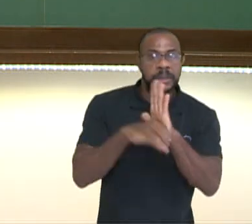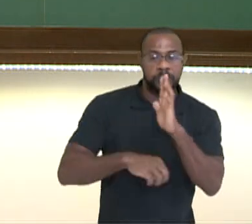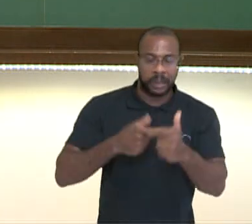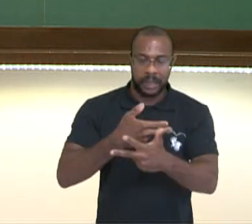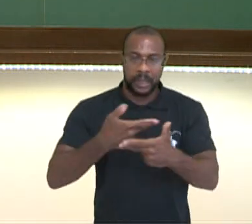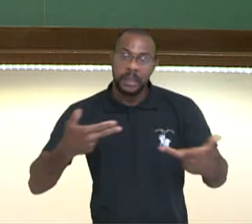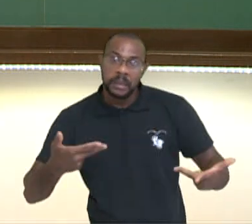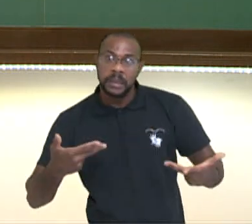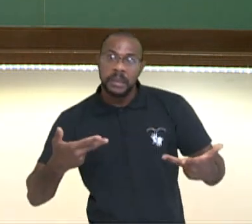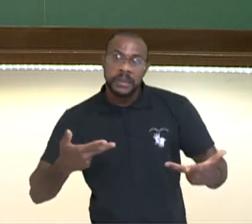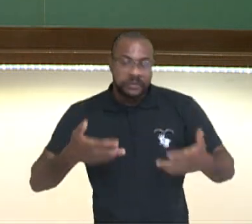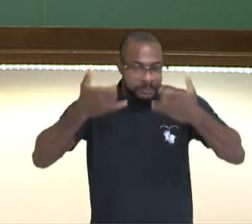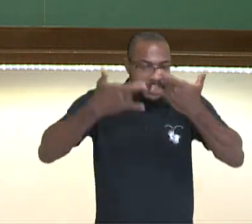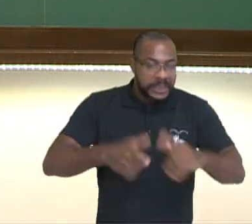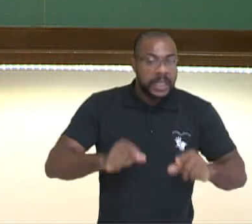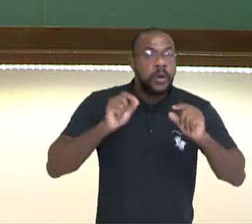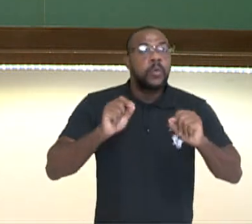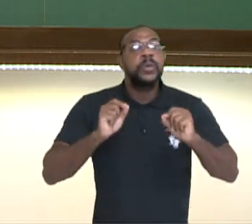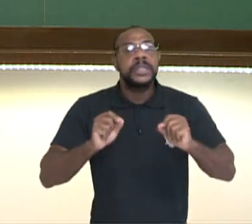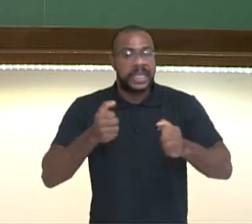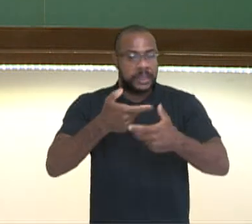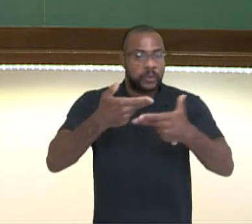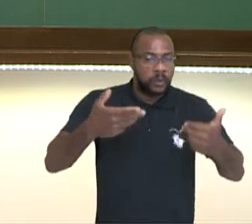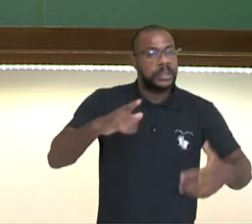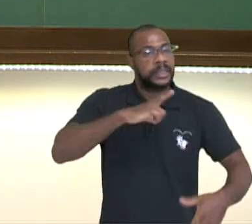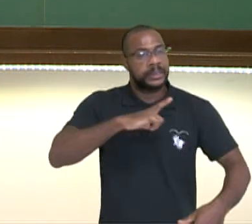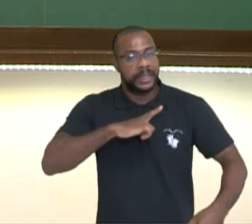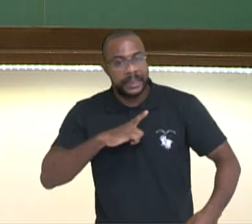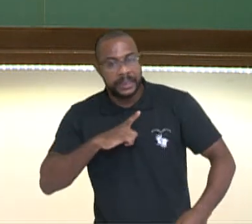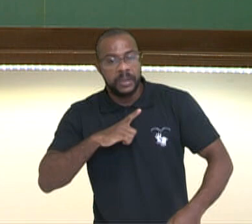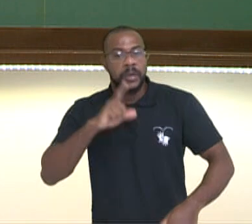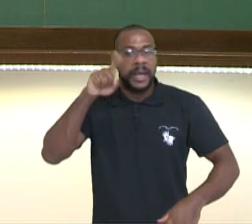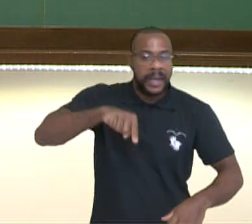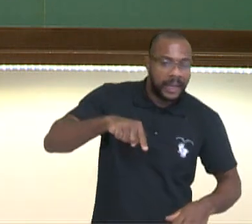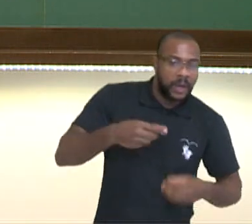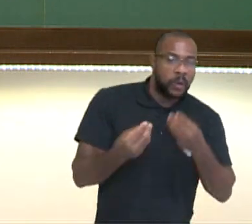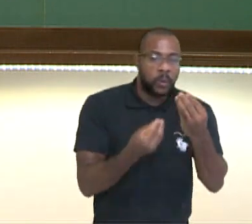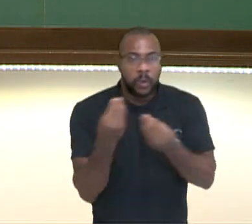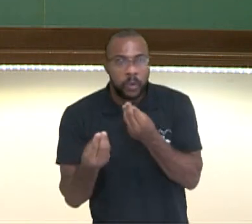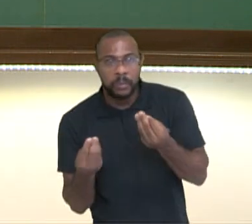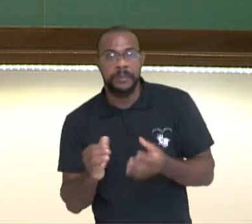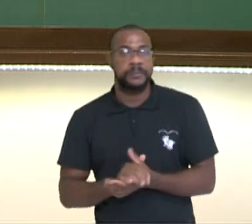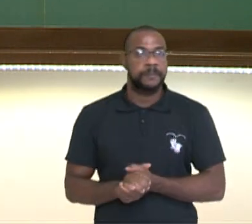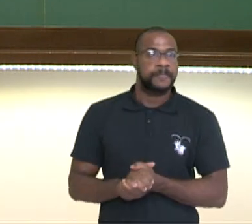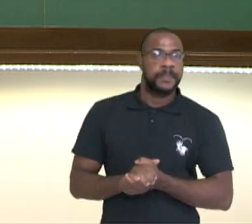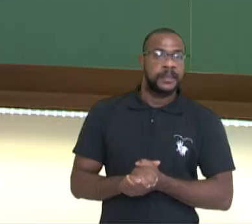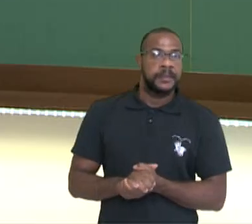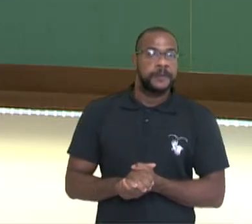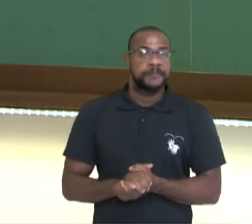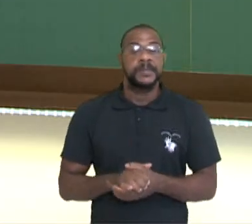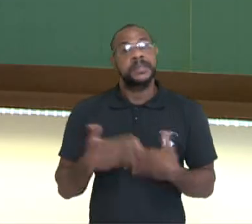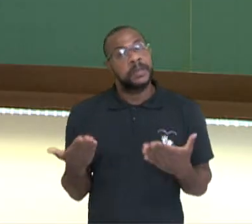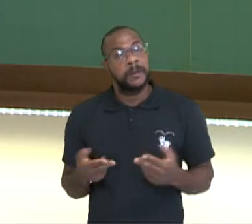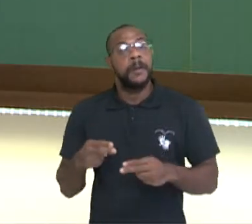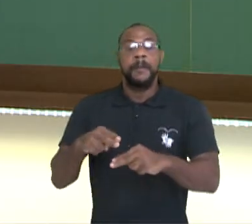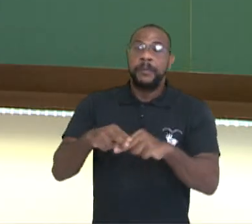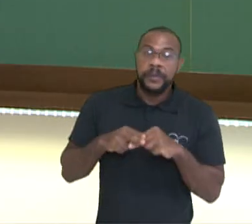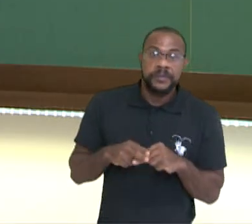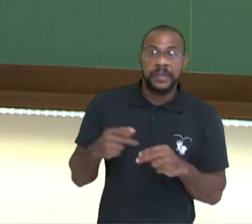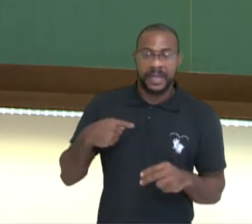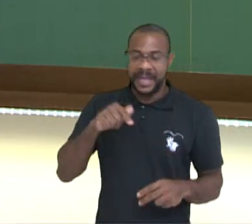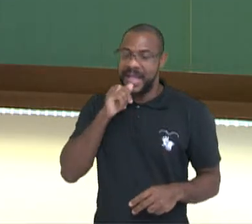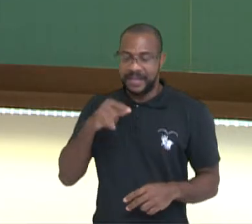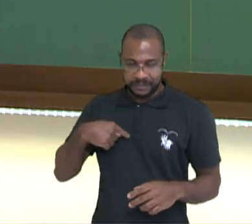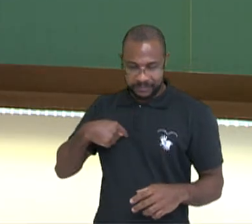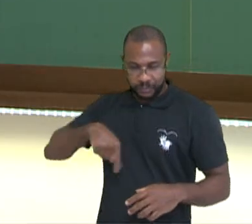que é dizer o que as coisas são, porque aí reside o conhecimento. Então, por isso que quando a gente pergunta